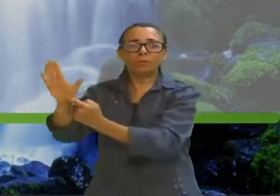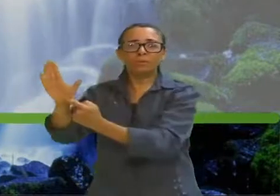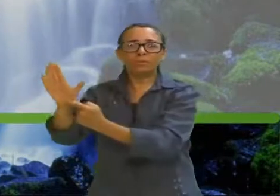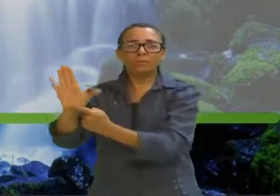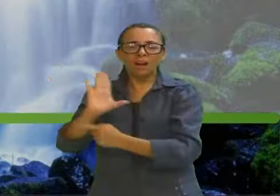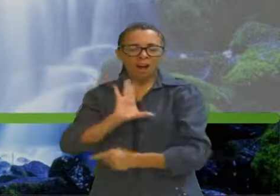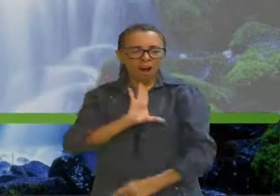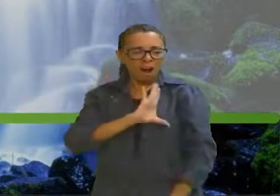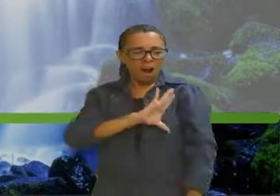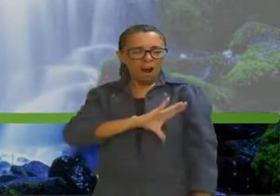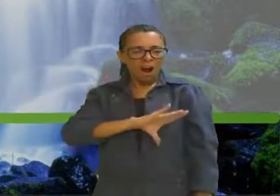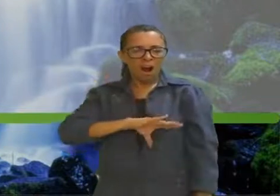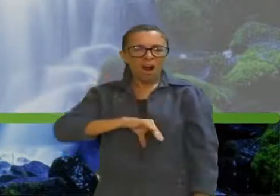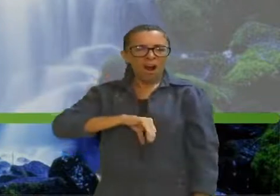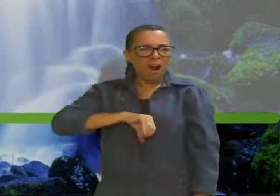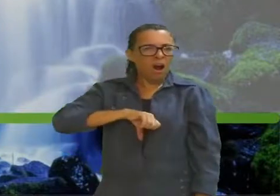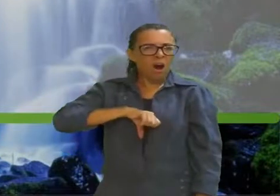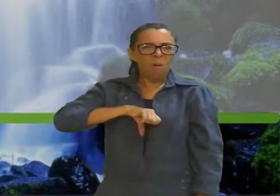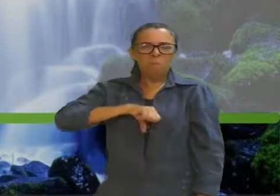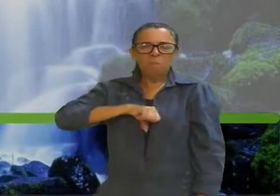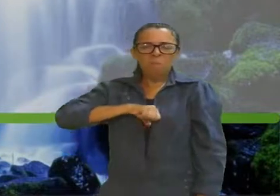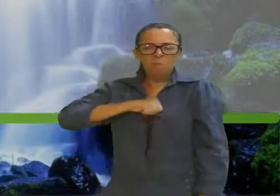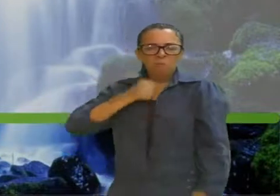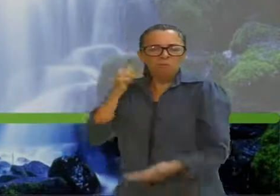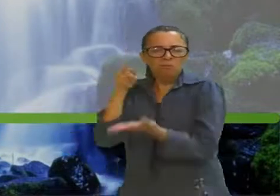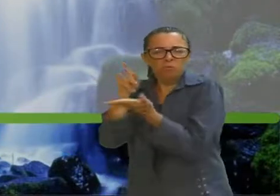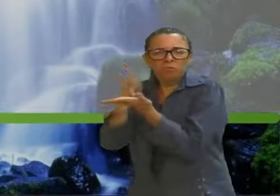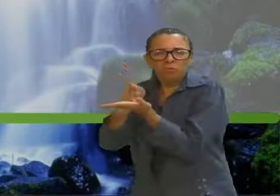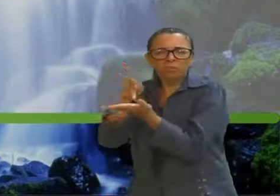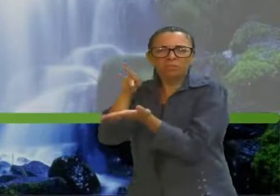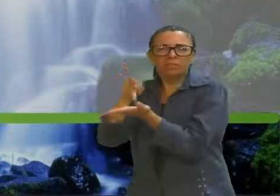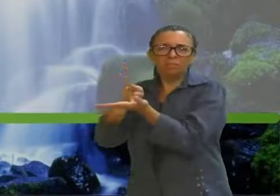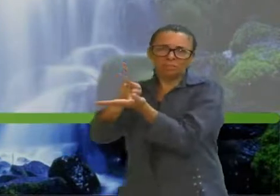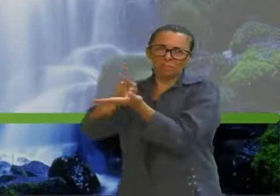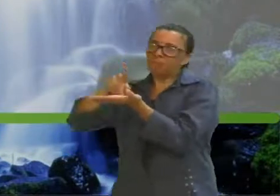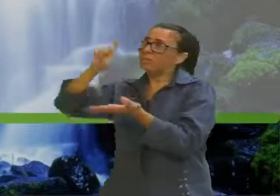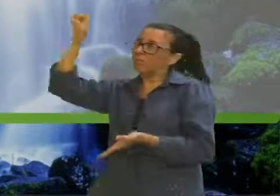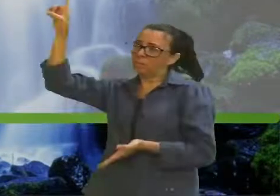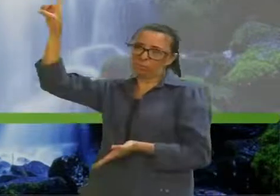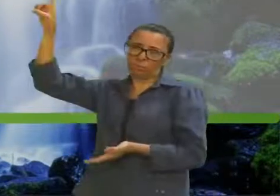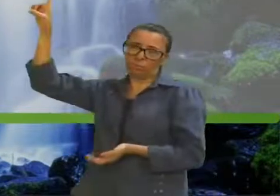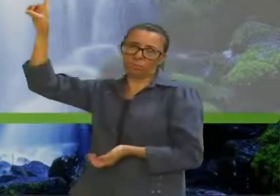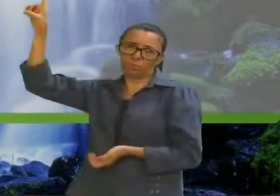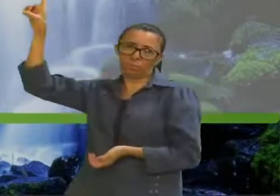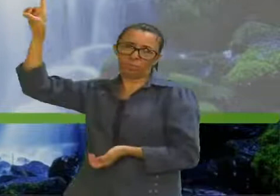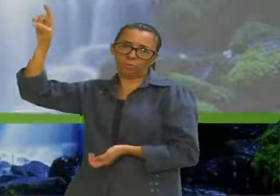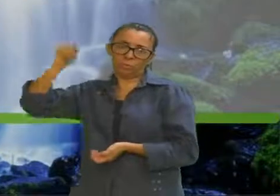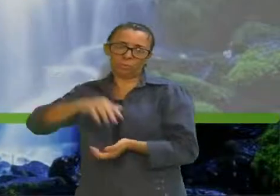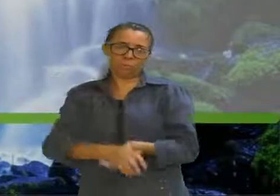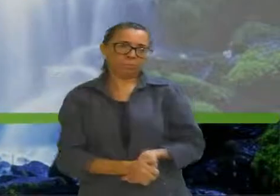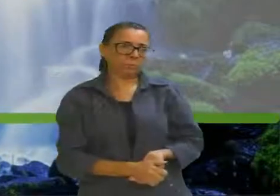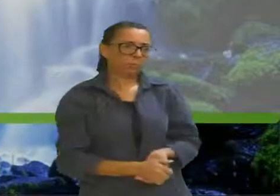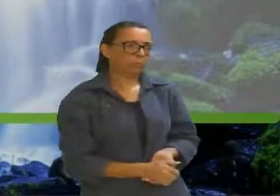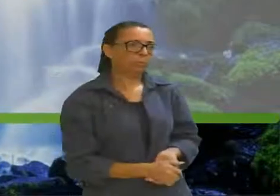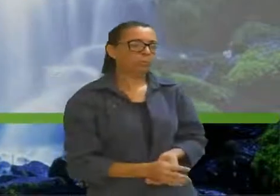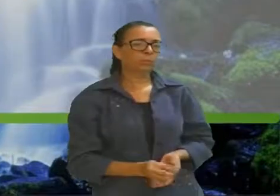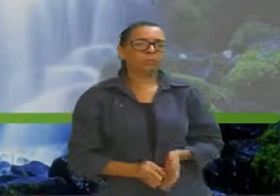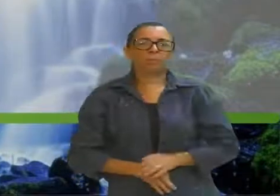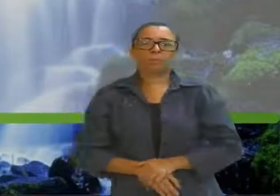21. Né? Tiago, em sua epístola, desenvolve bastante o